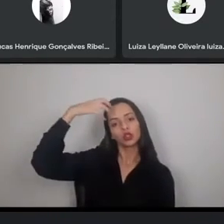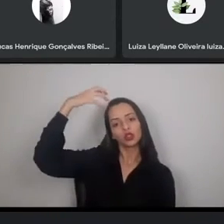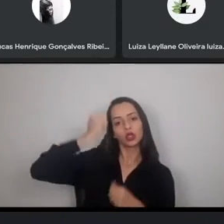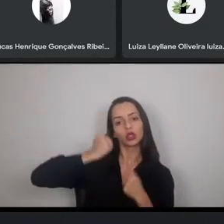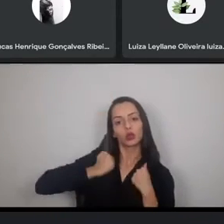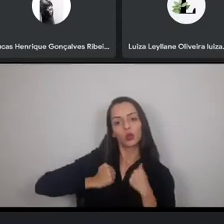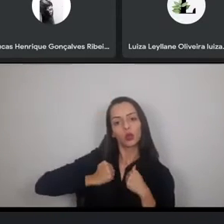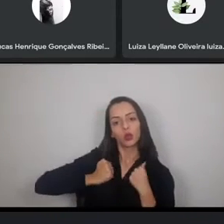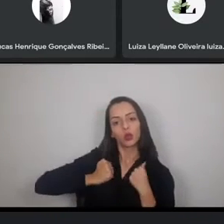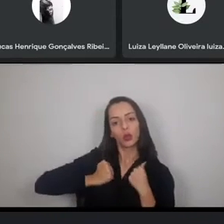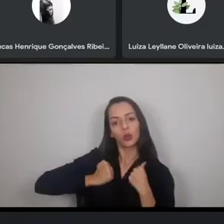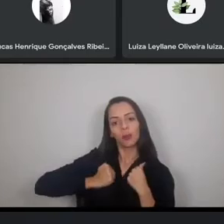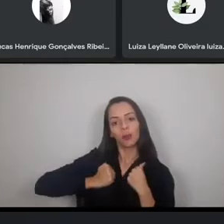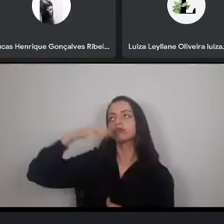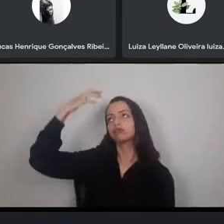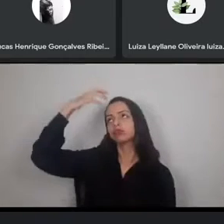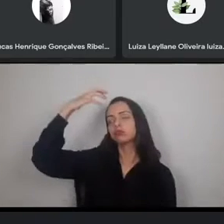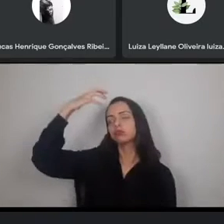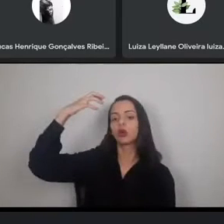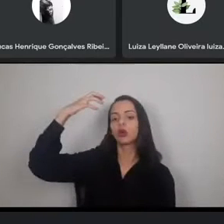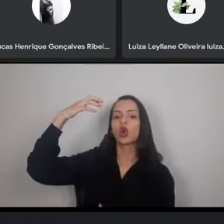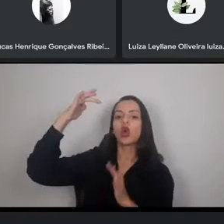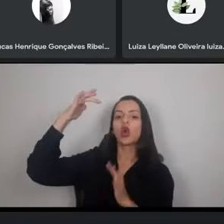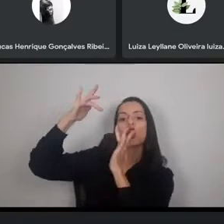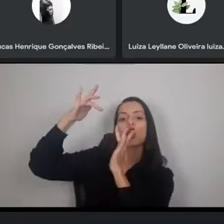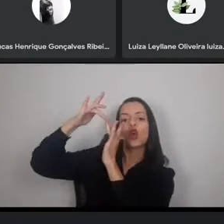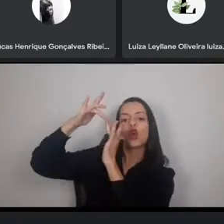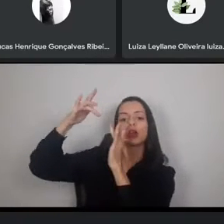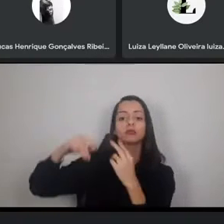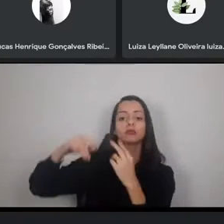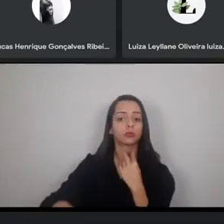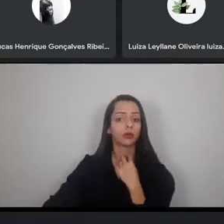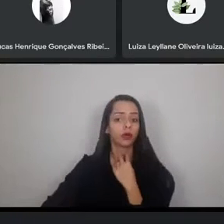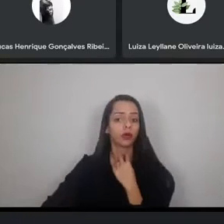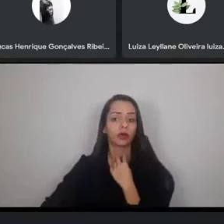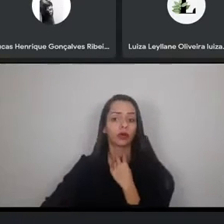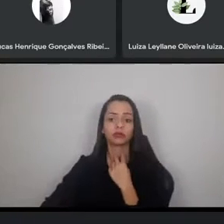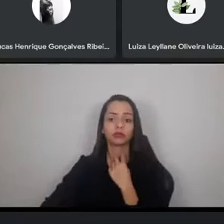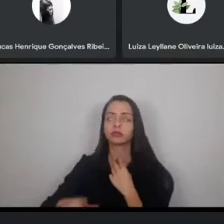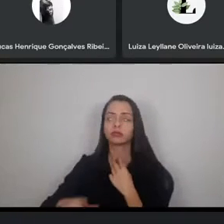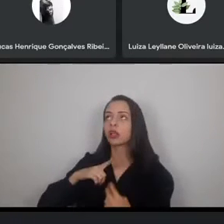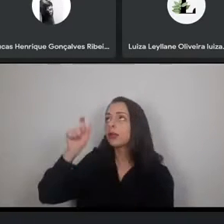corpo estiver molhado. Então, não podemos trocar